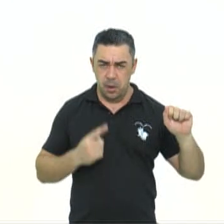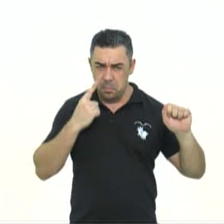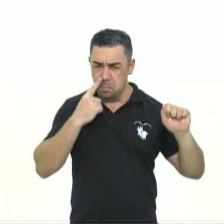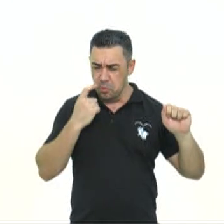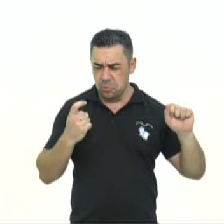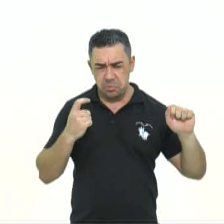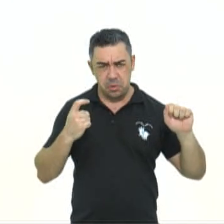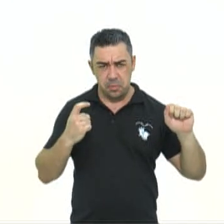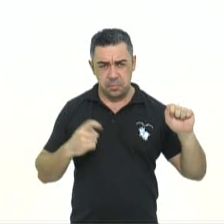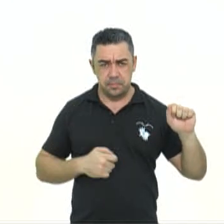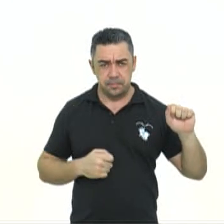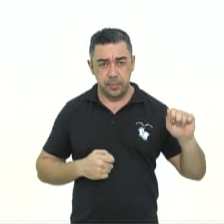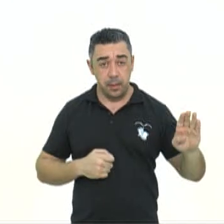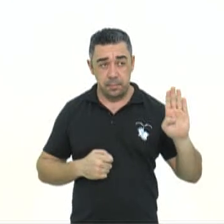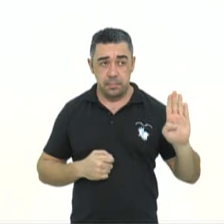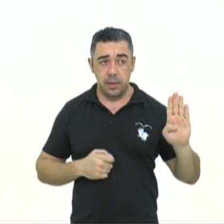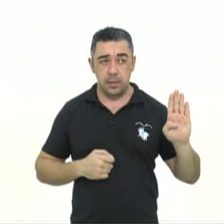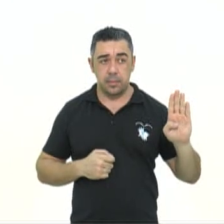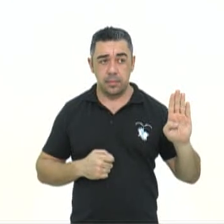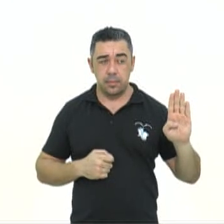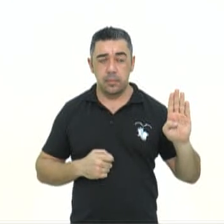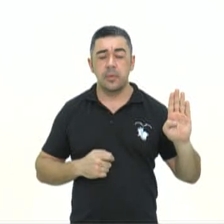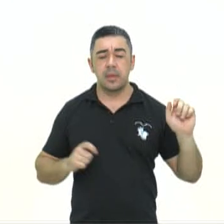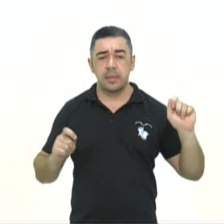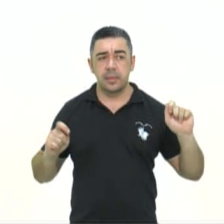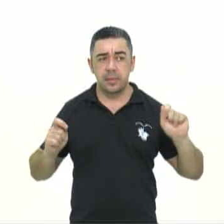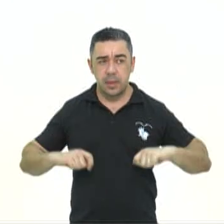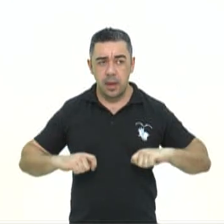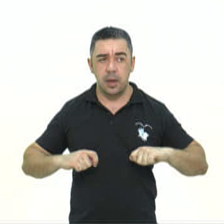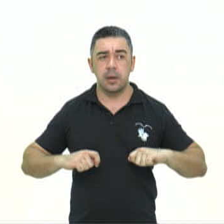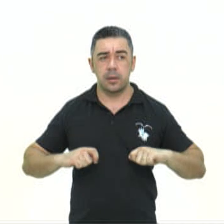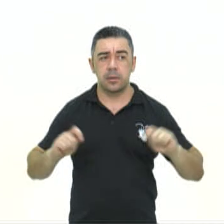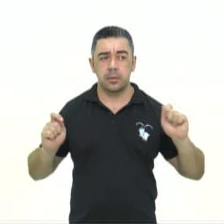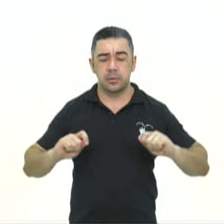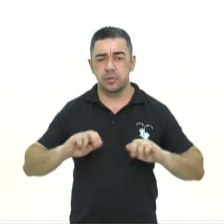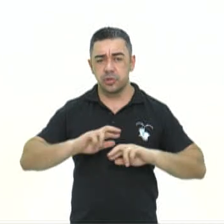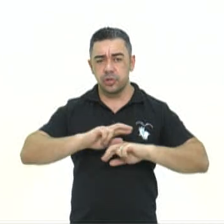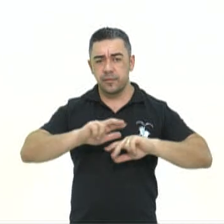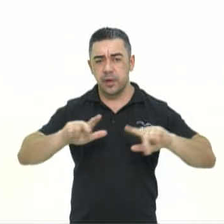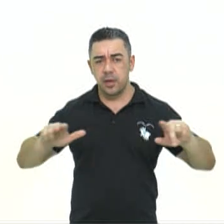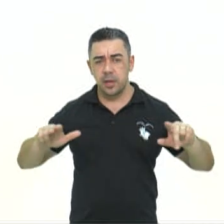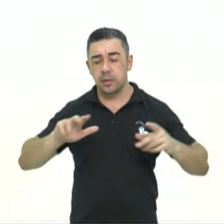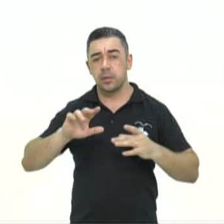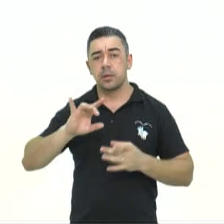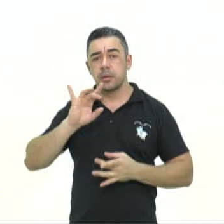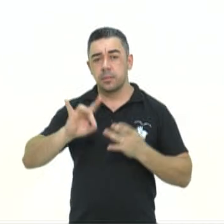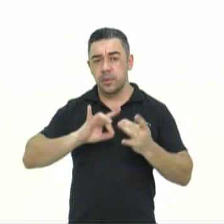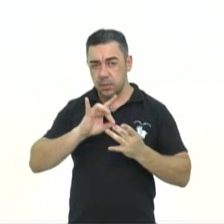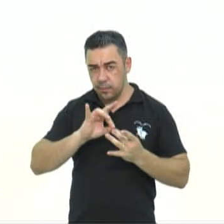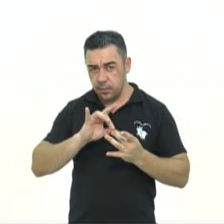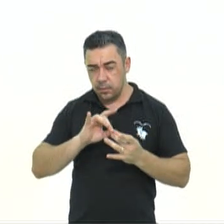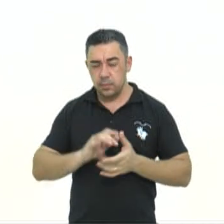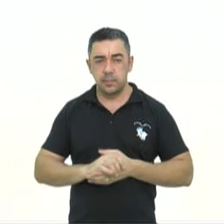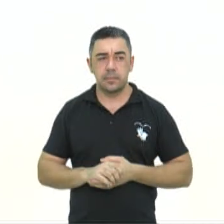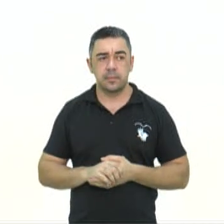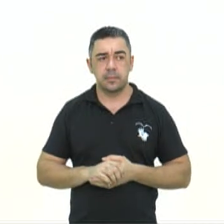poluição. Alternativa B, a possibilidade de atingir públicos